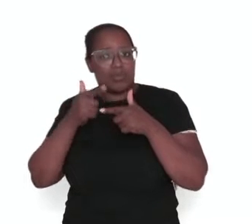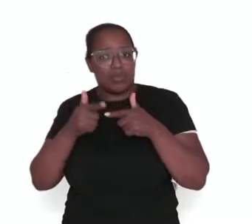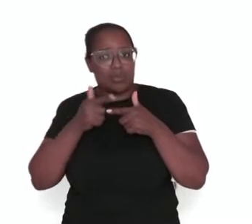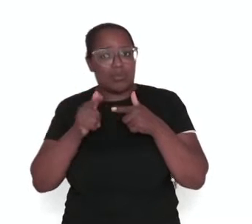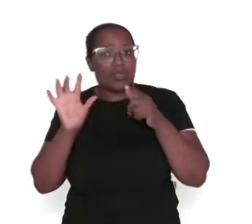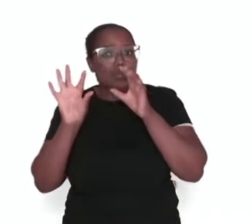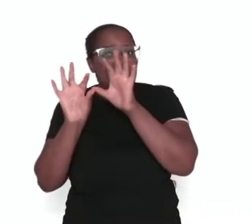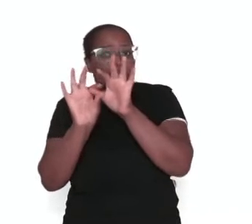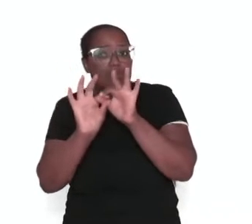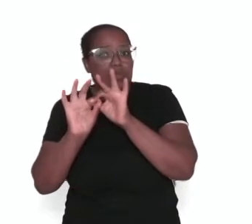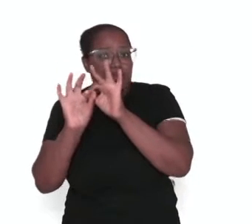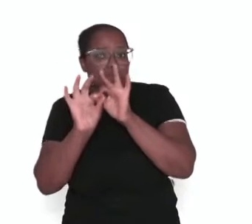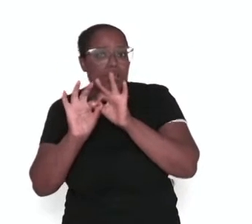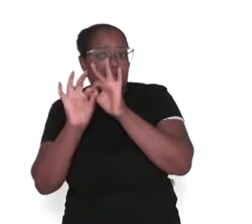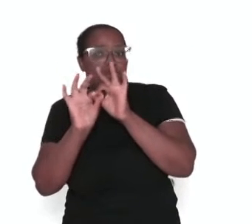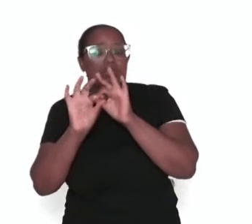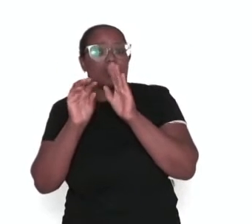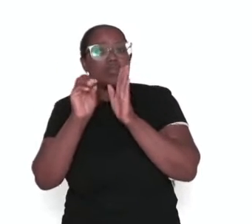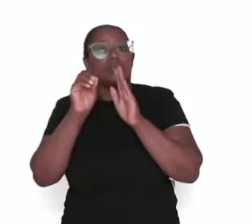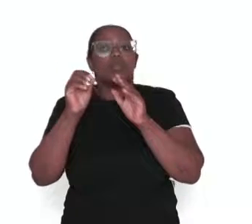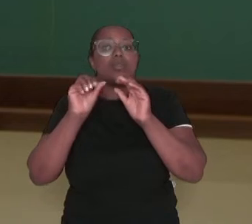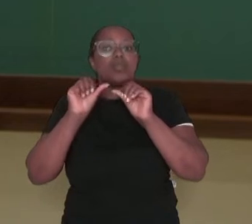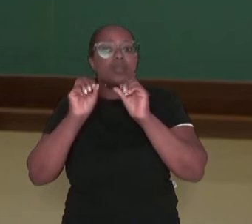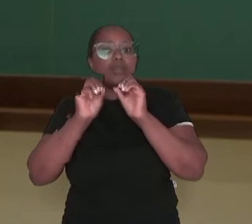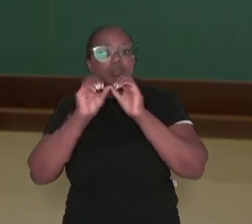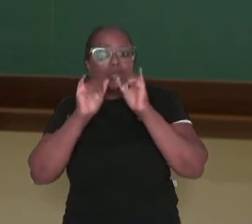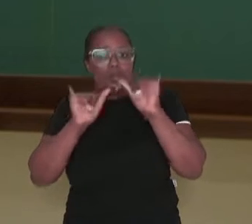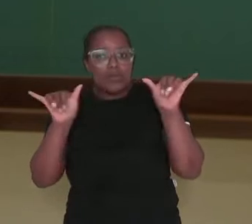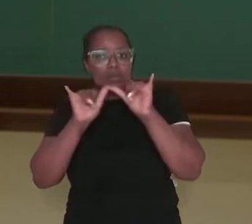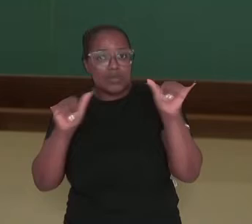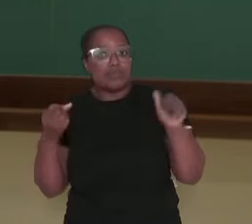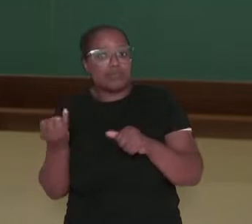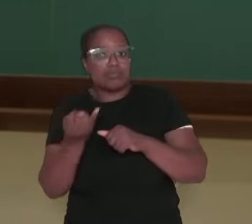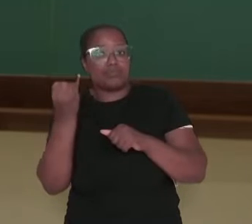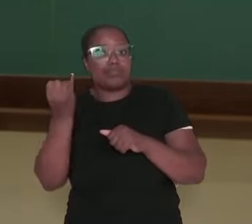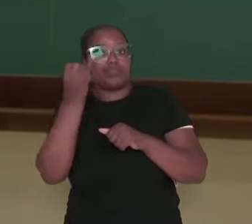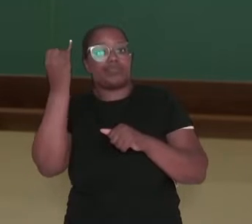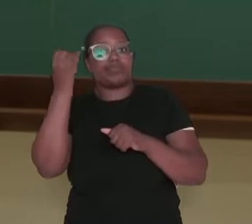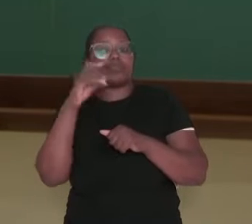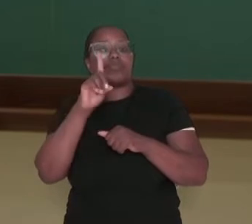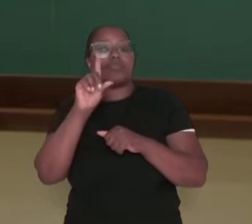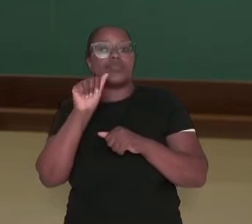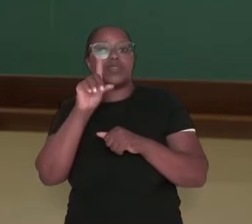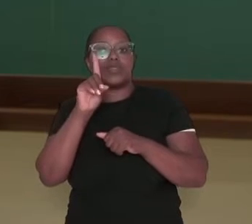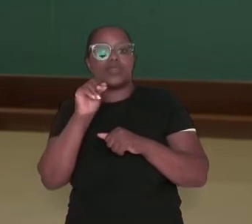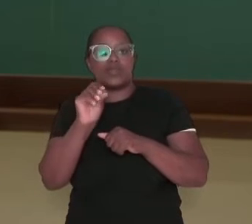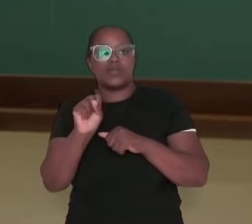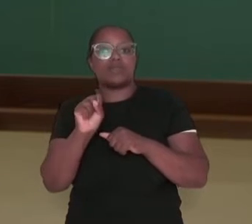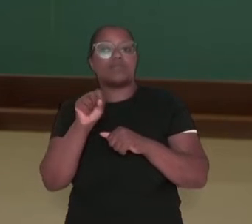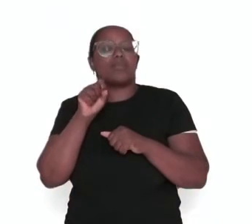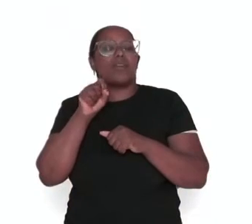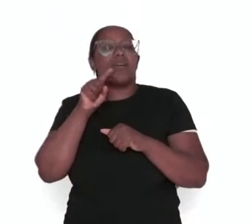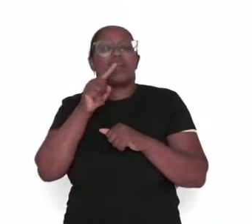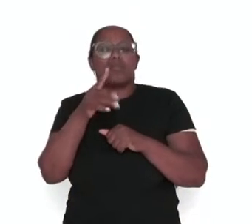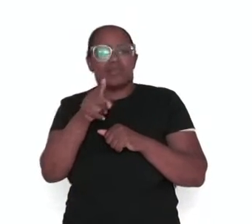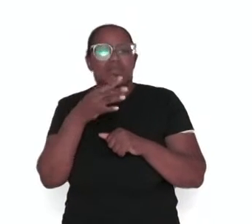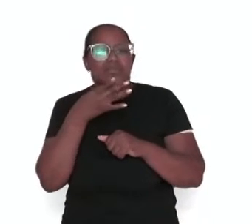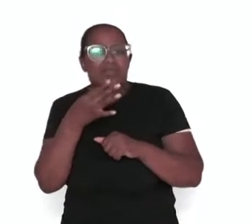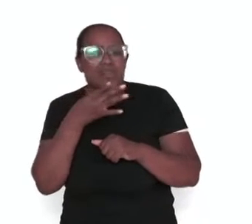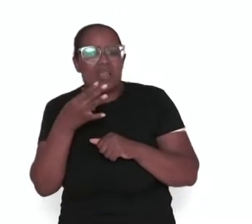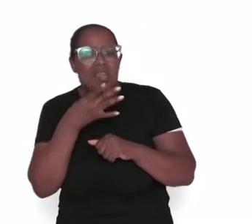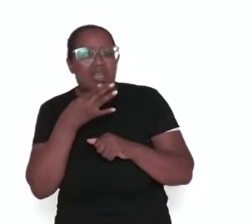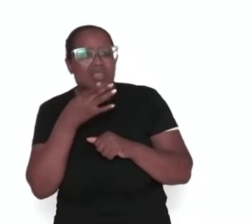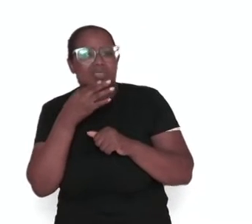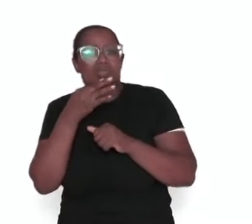de transferência e de armazenamento de dados. Aqui, pessoal, você conhece os objetos